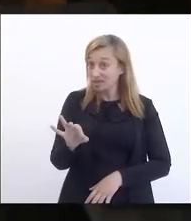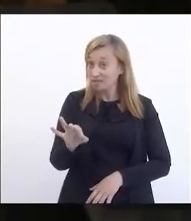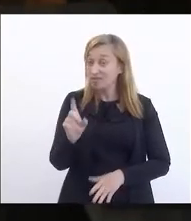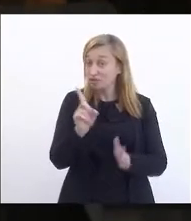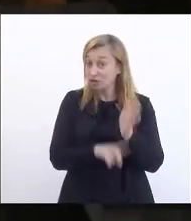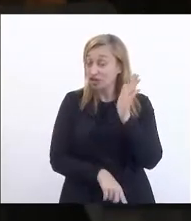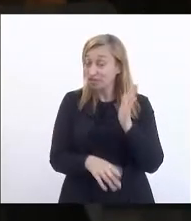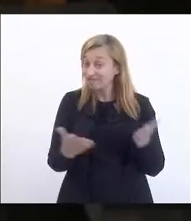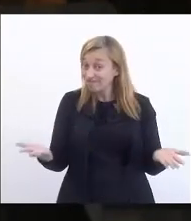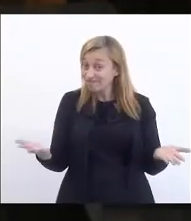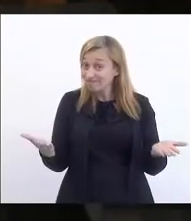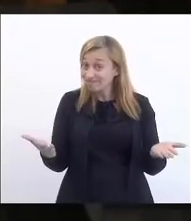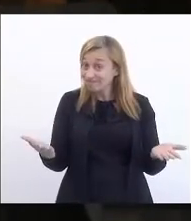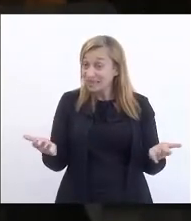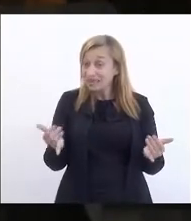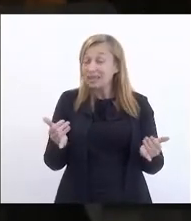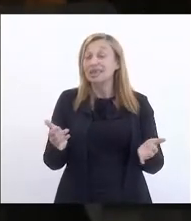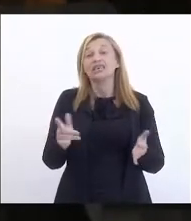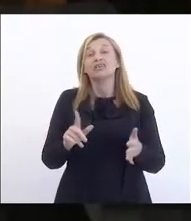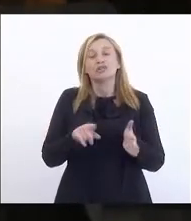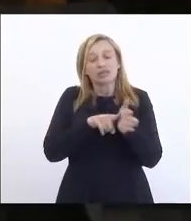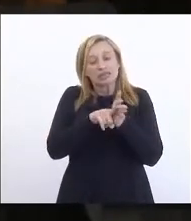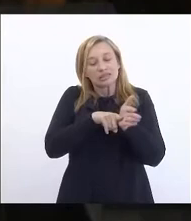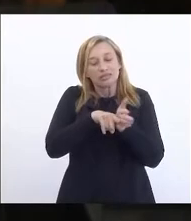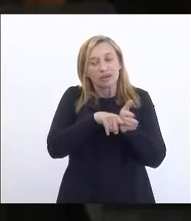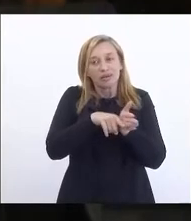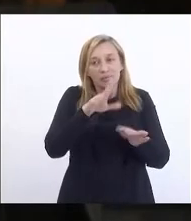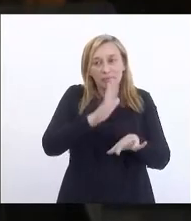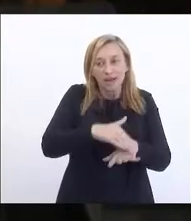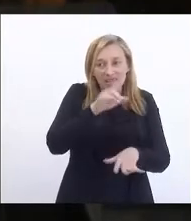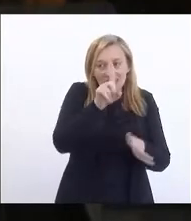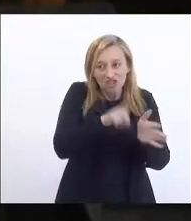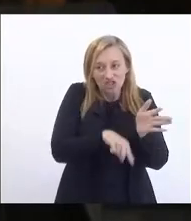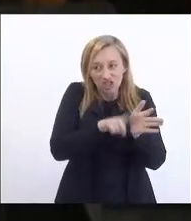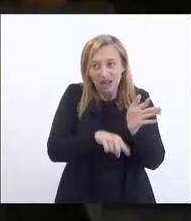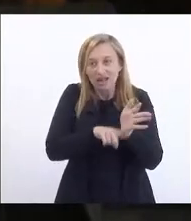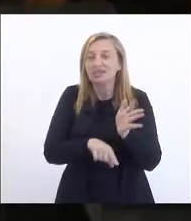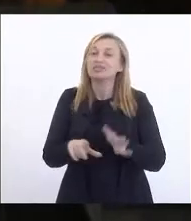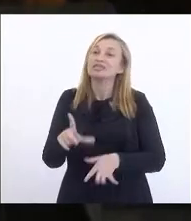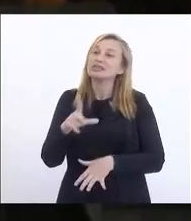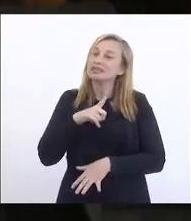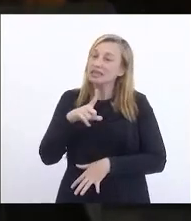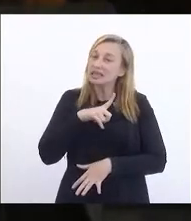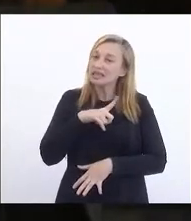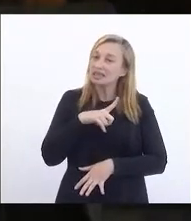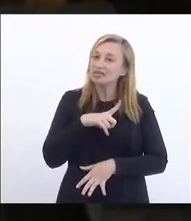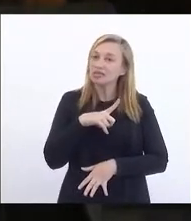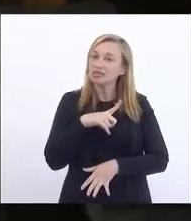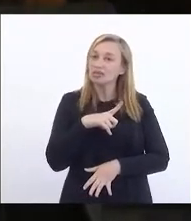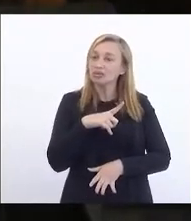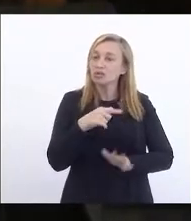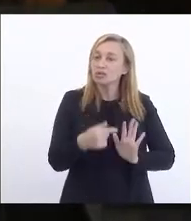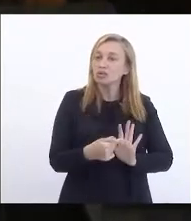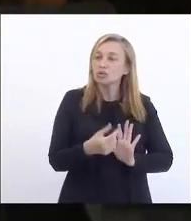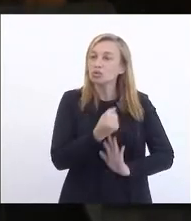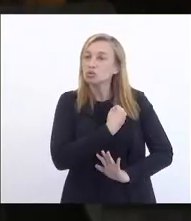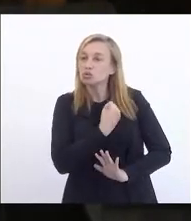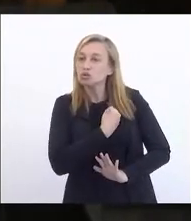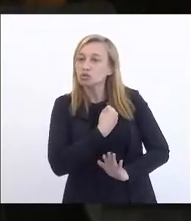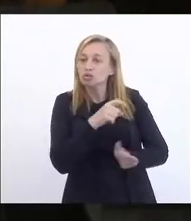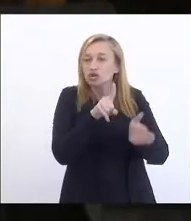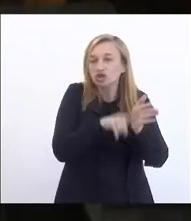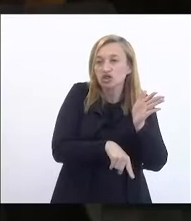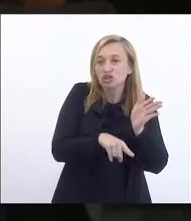abatimento. Aí fomos examinar os abatimentos. Tem um índice de abatimento chamado